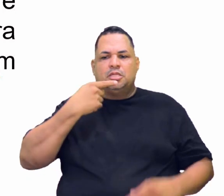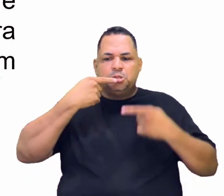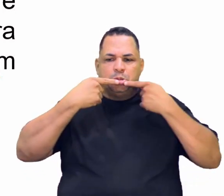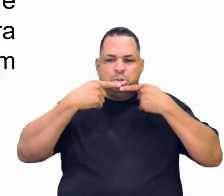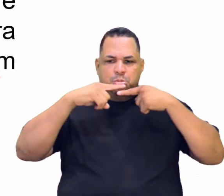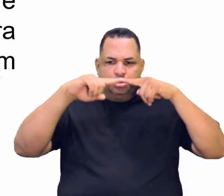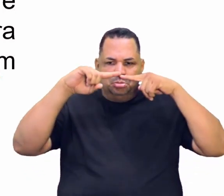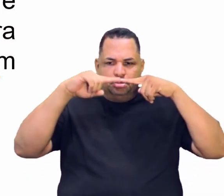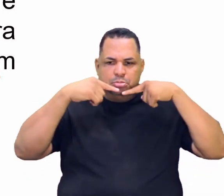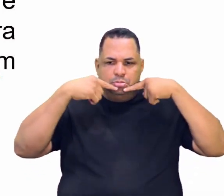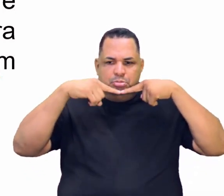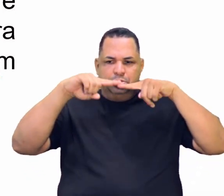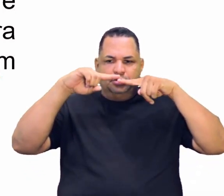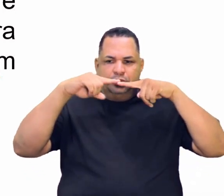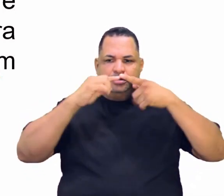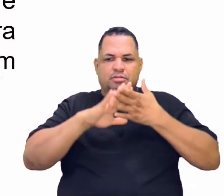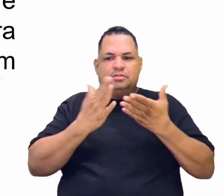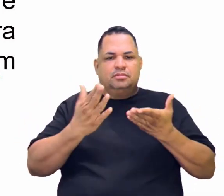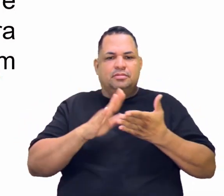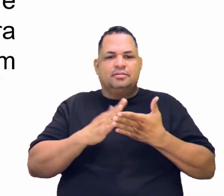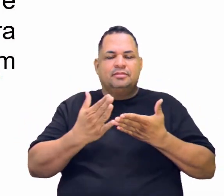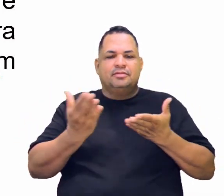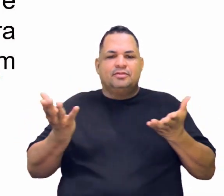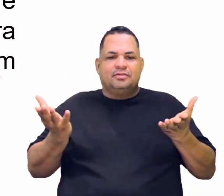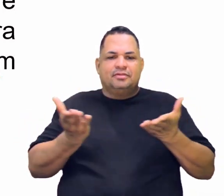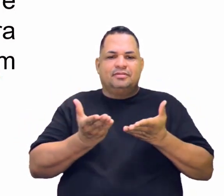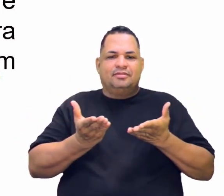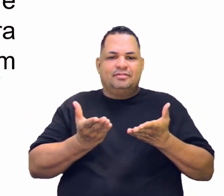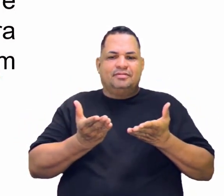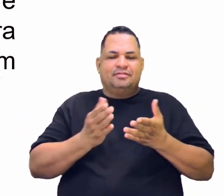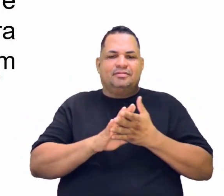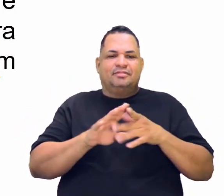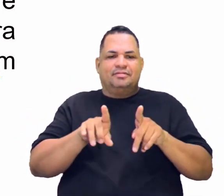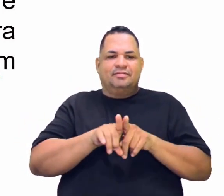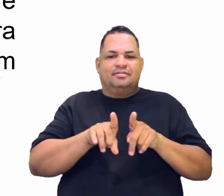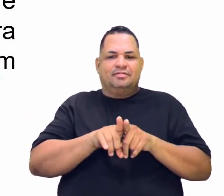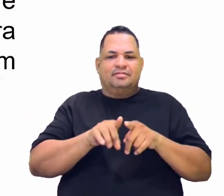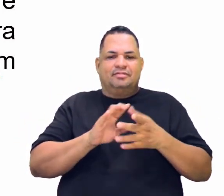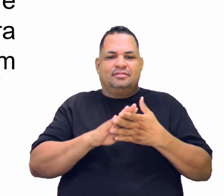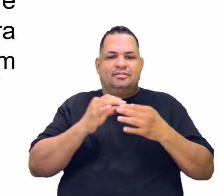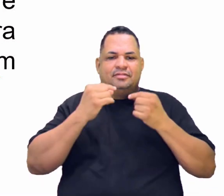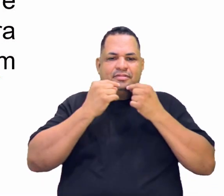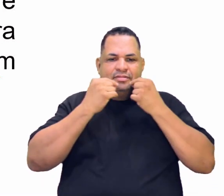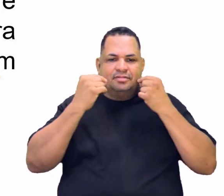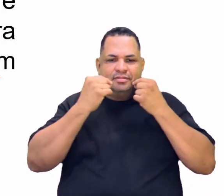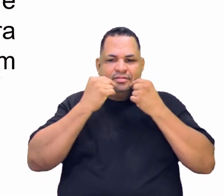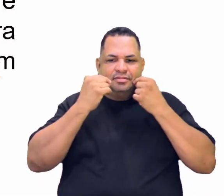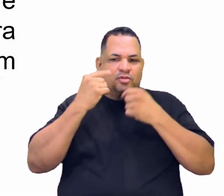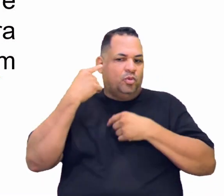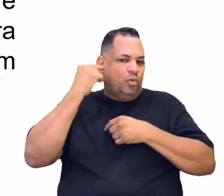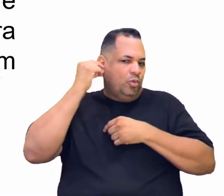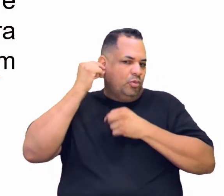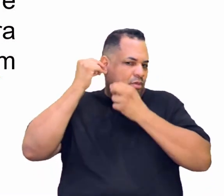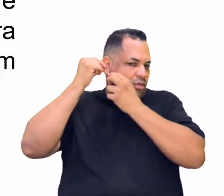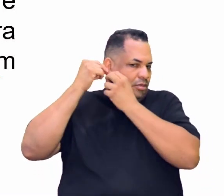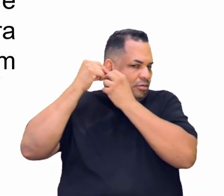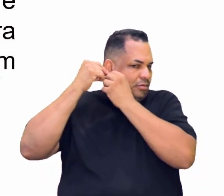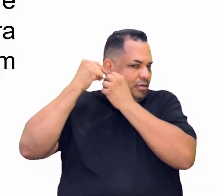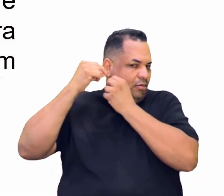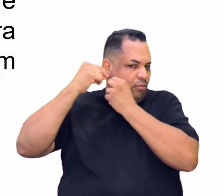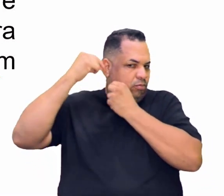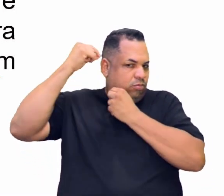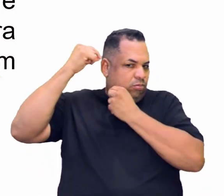adorno também? É uma questão cultural. Outros com alargador no ouvido,